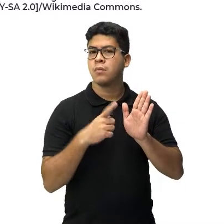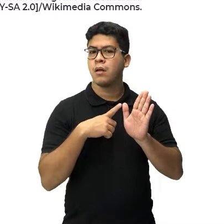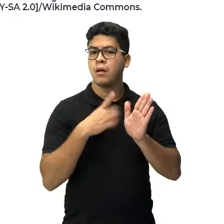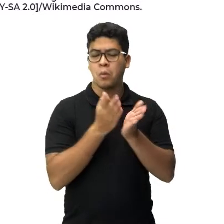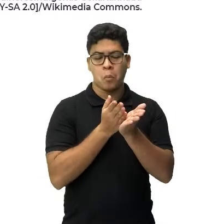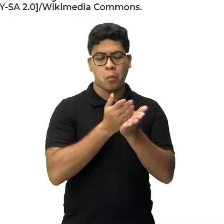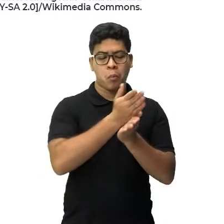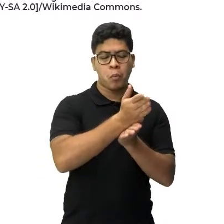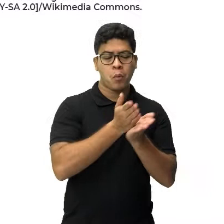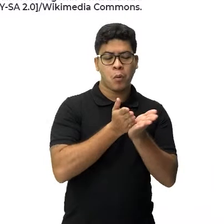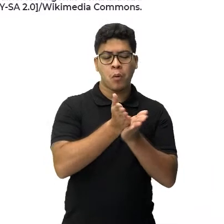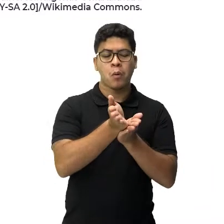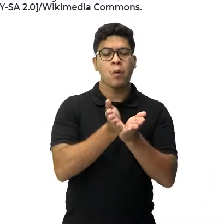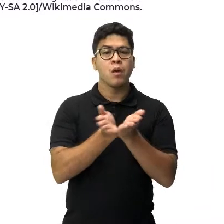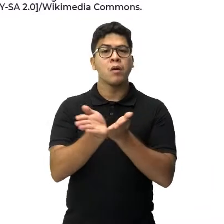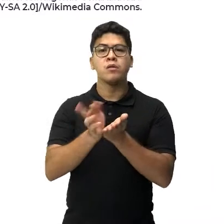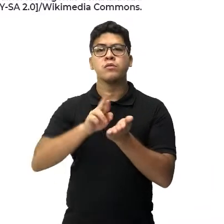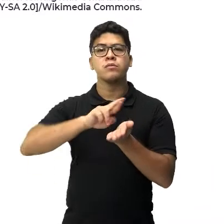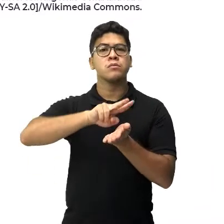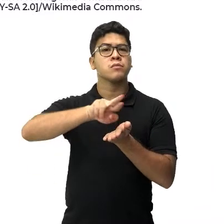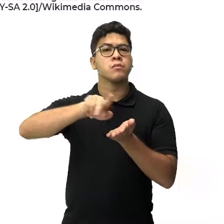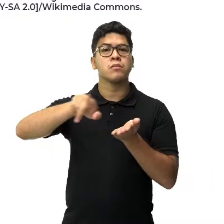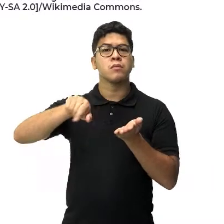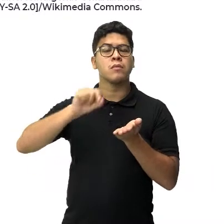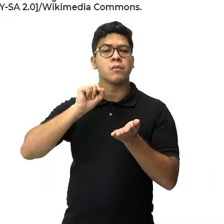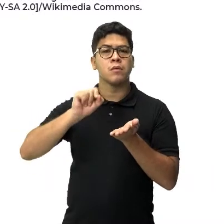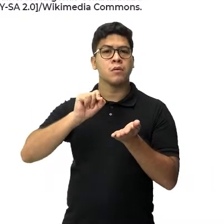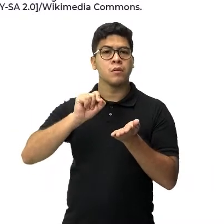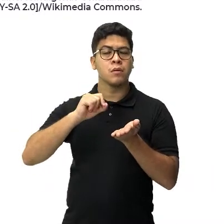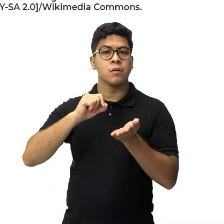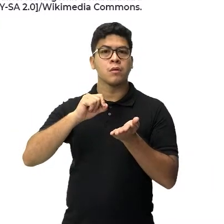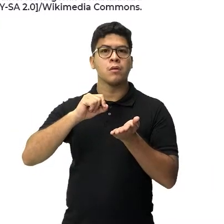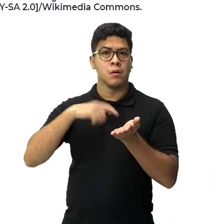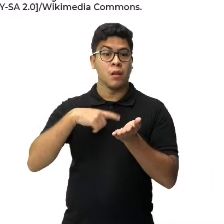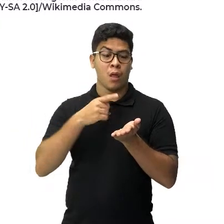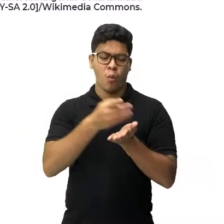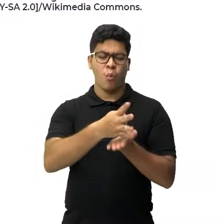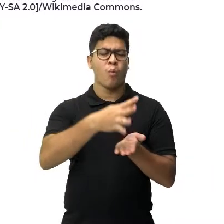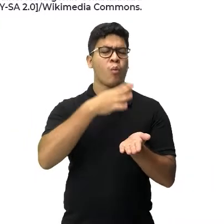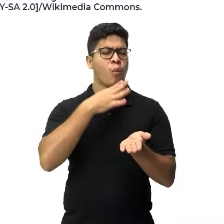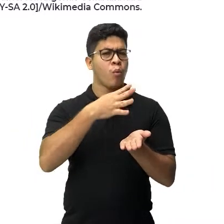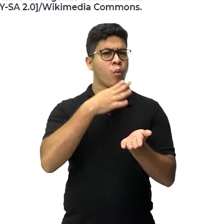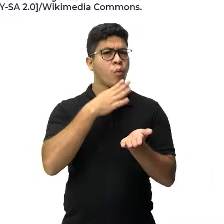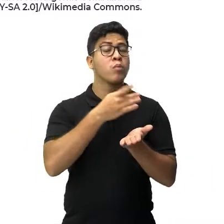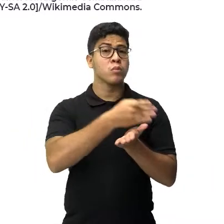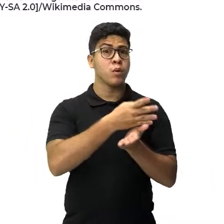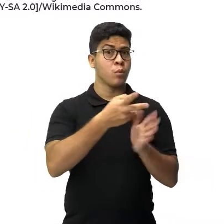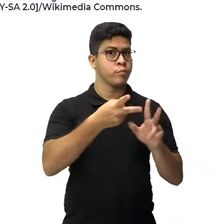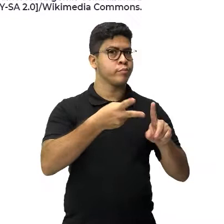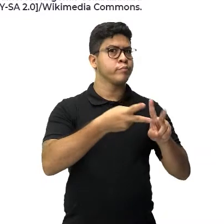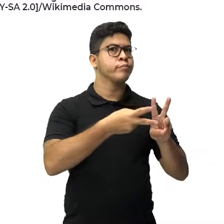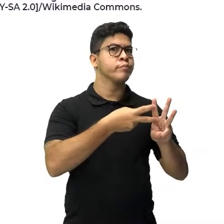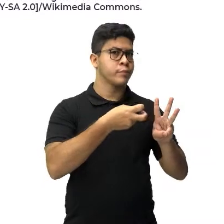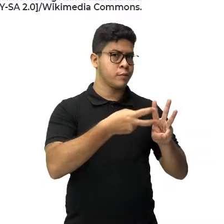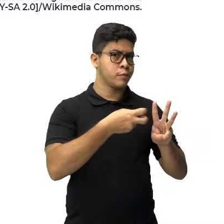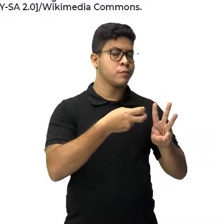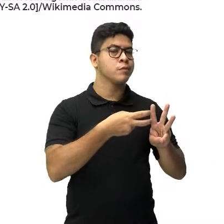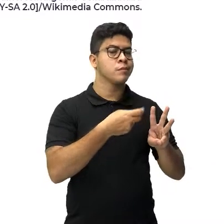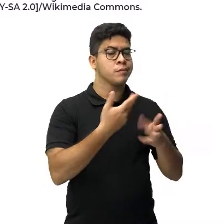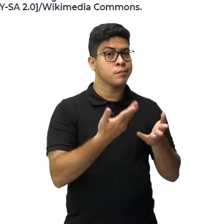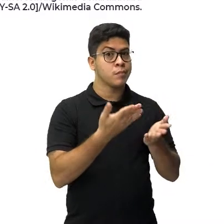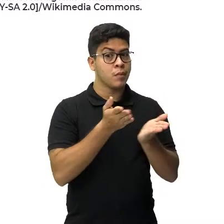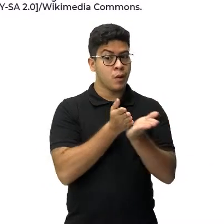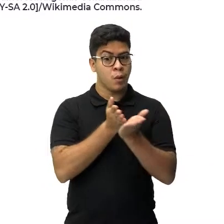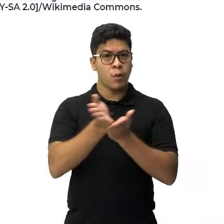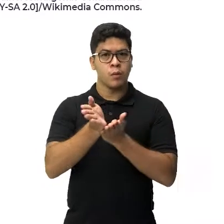segmentos diversos, desde os mais conhecidos, como por exemplo os indígenas, fazem parte desse conjunto,